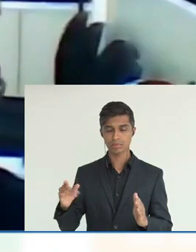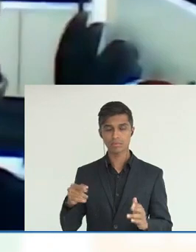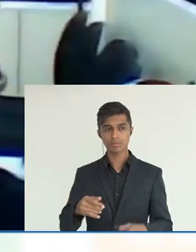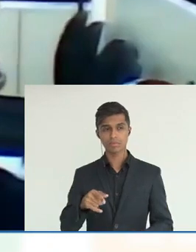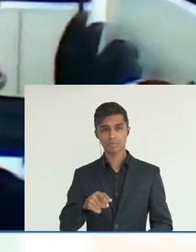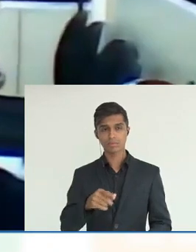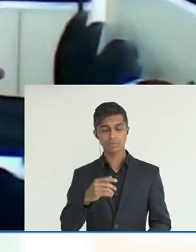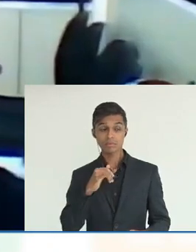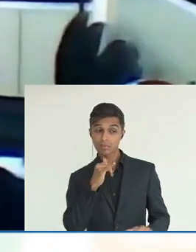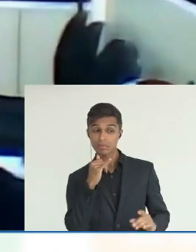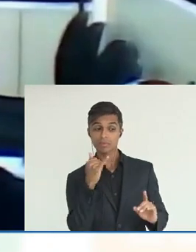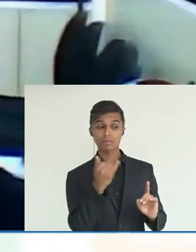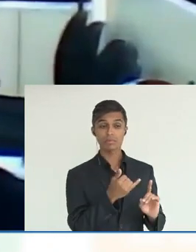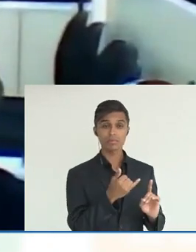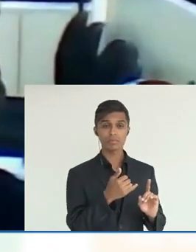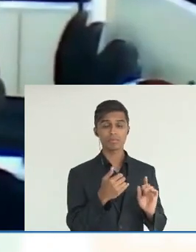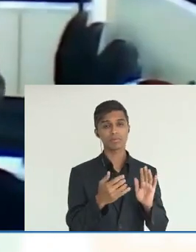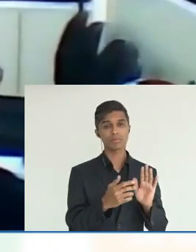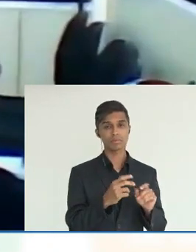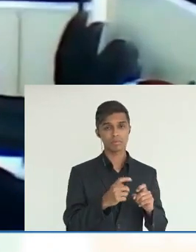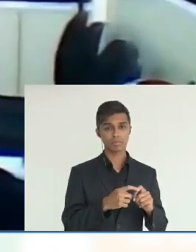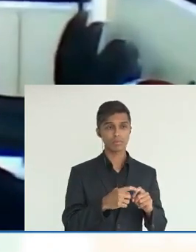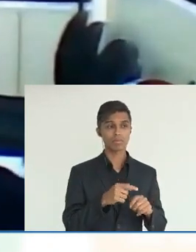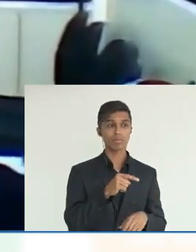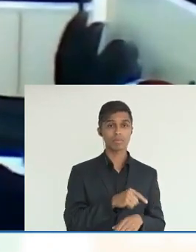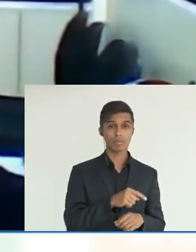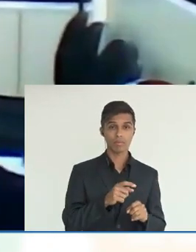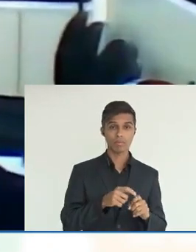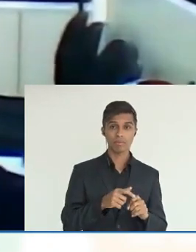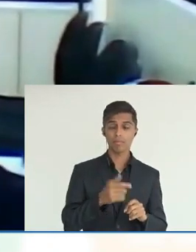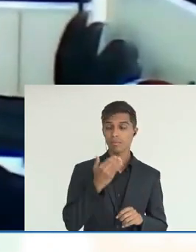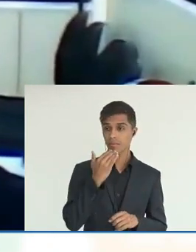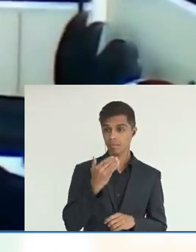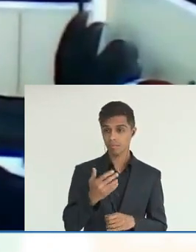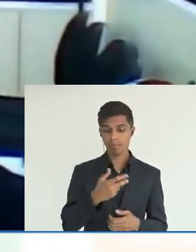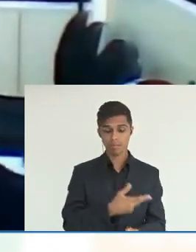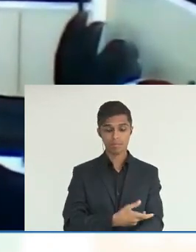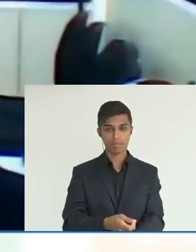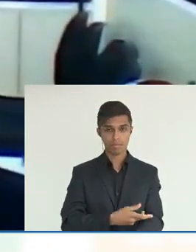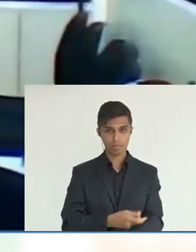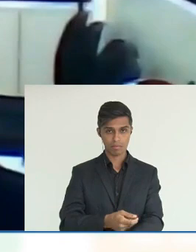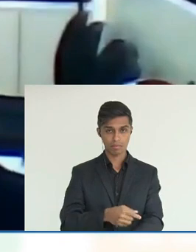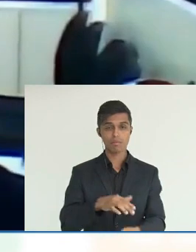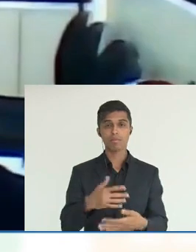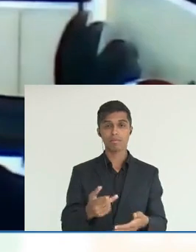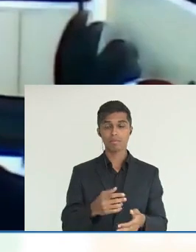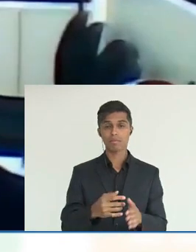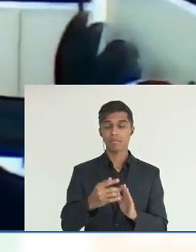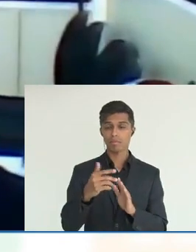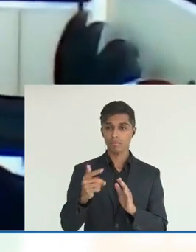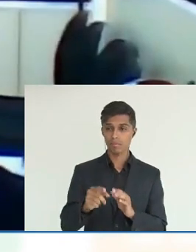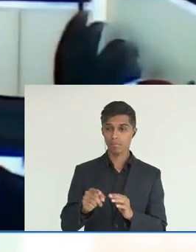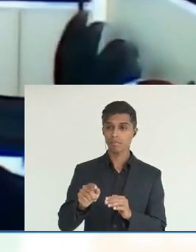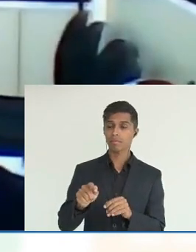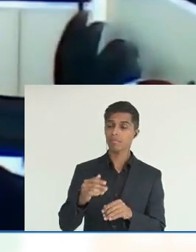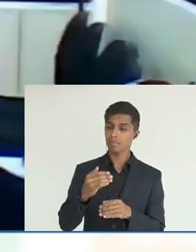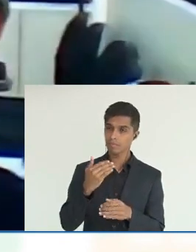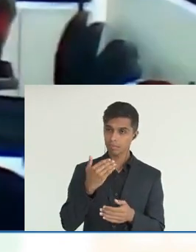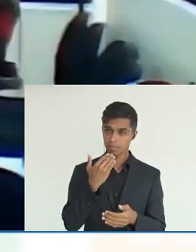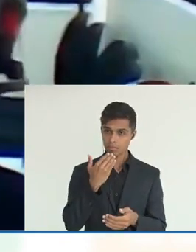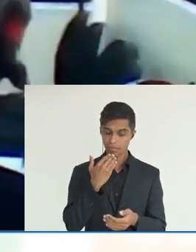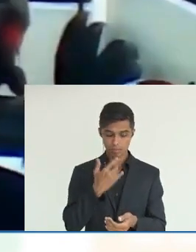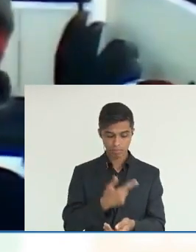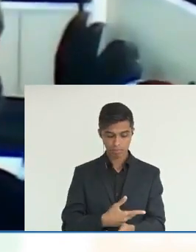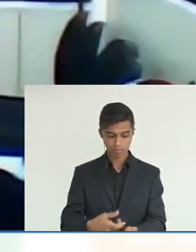daí o médico vai fazer o pedido do exame, né, e com o pedido do exame, esse trabalhador vai